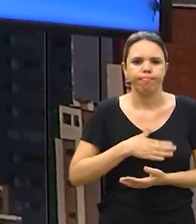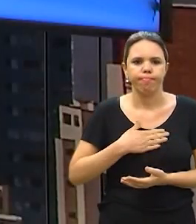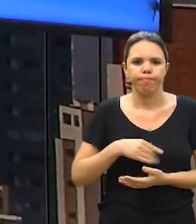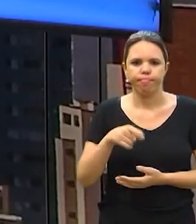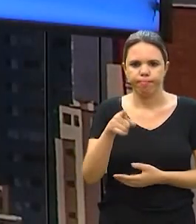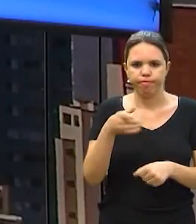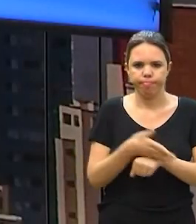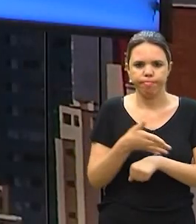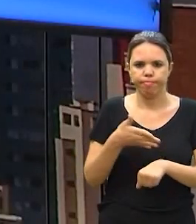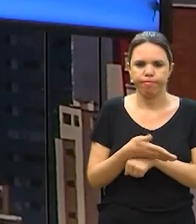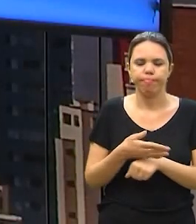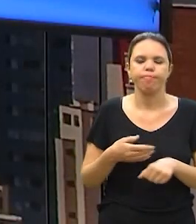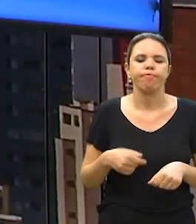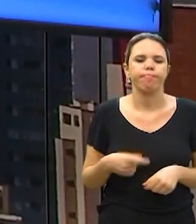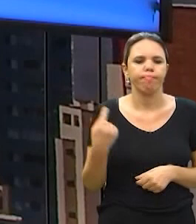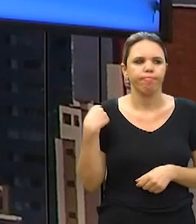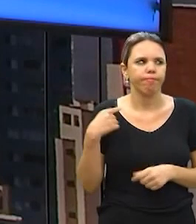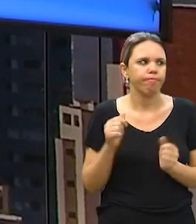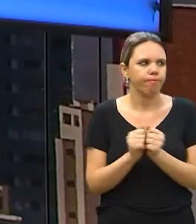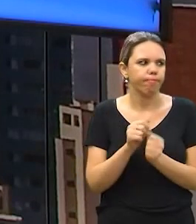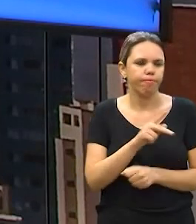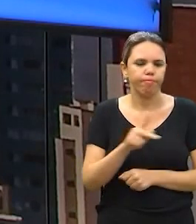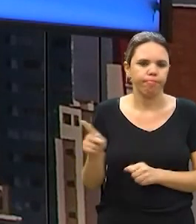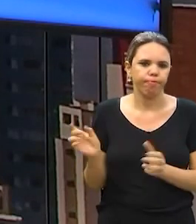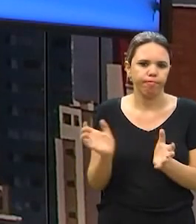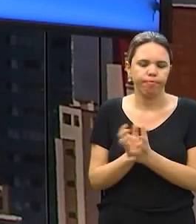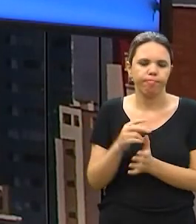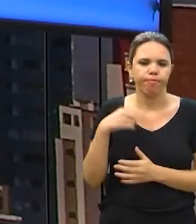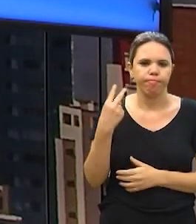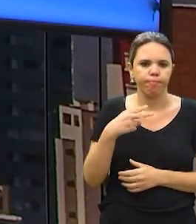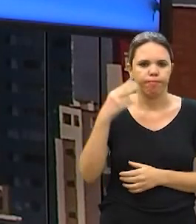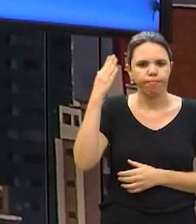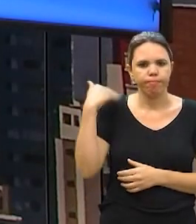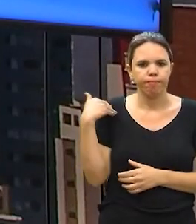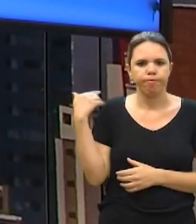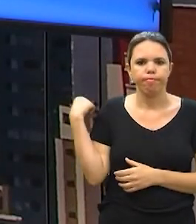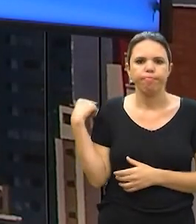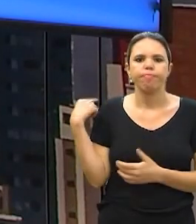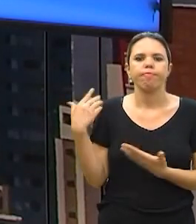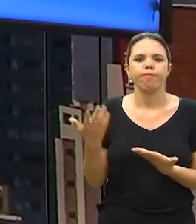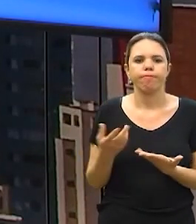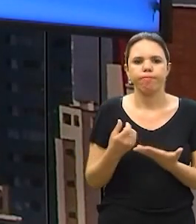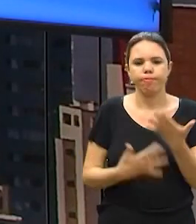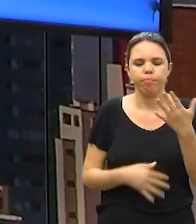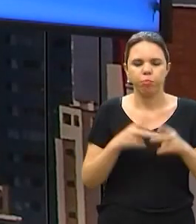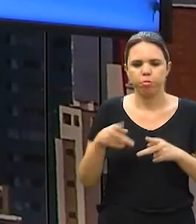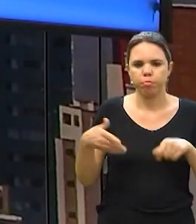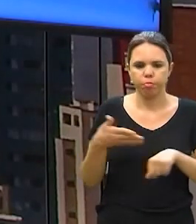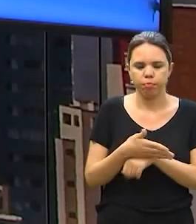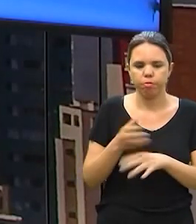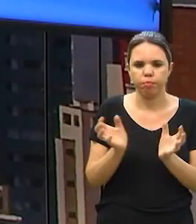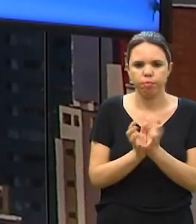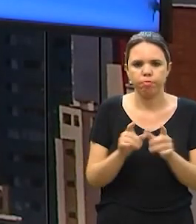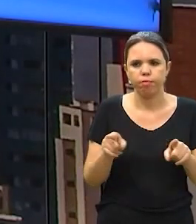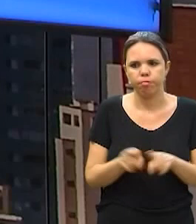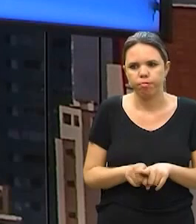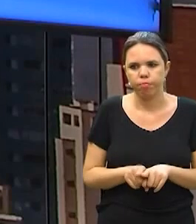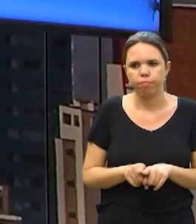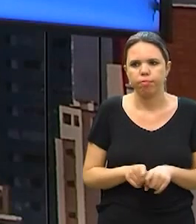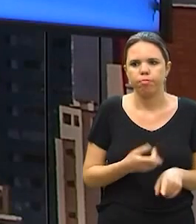agosto, em que você participou também, junto à presidente da comissão, a vereadora Débora Palermo, demais membros dessa comissão e